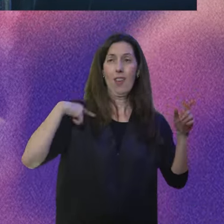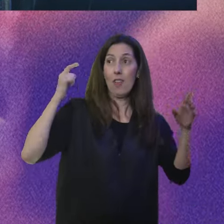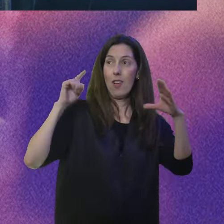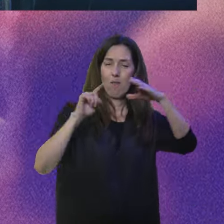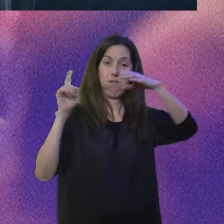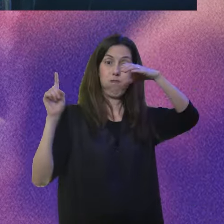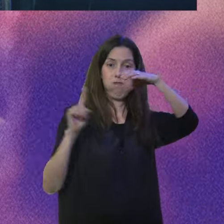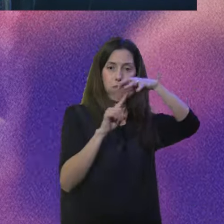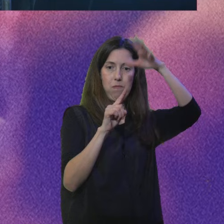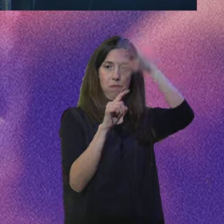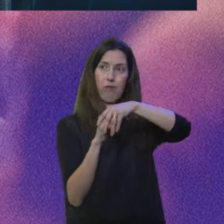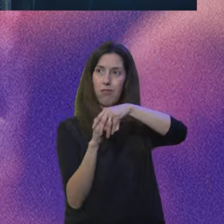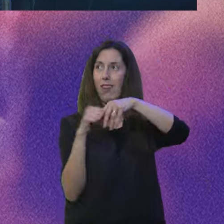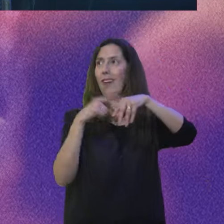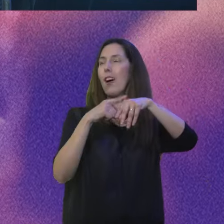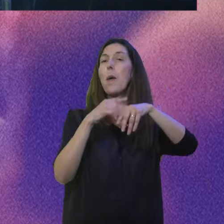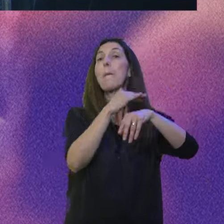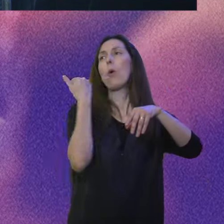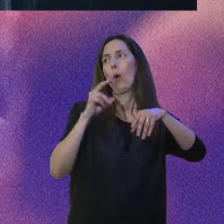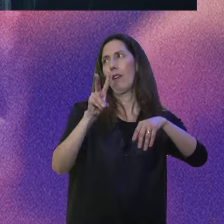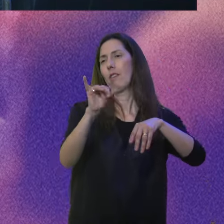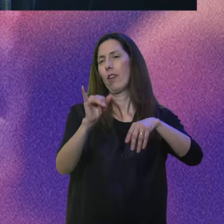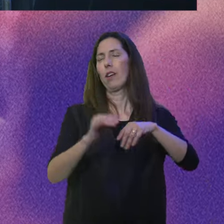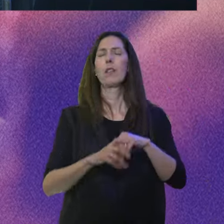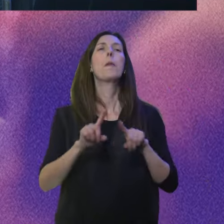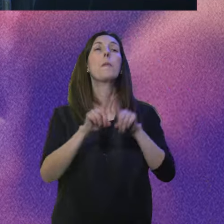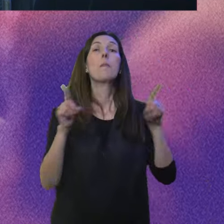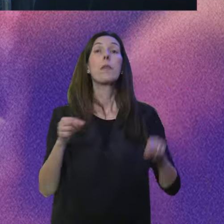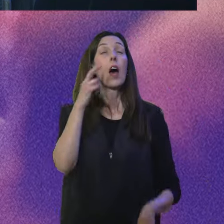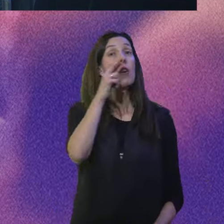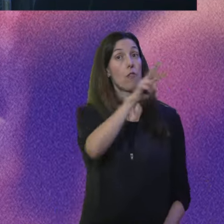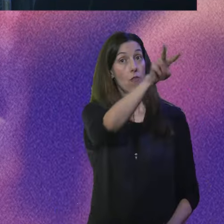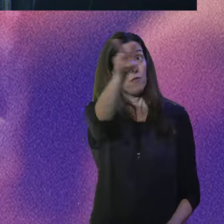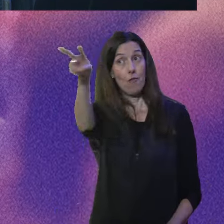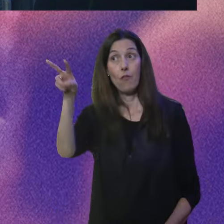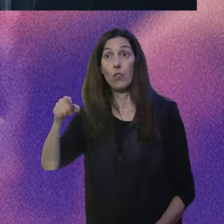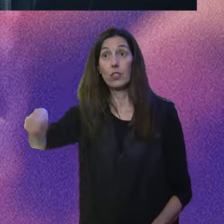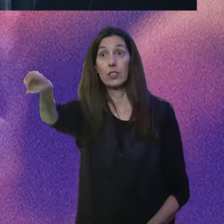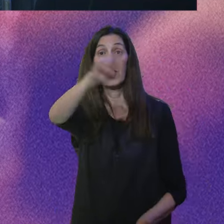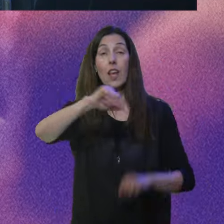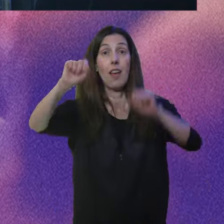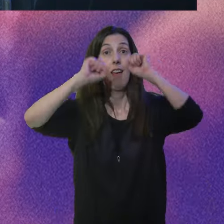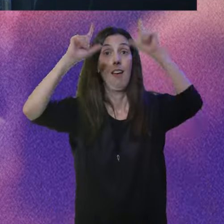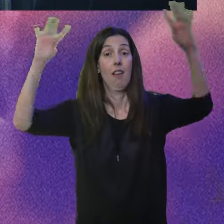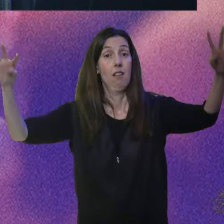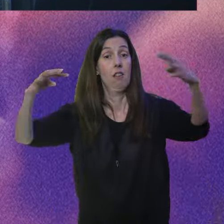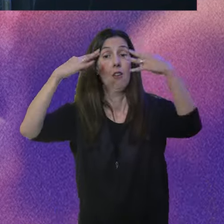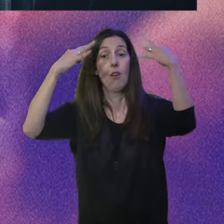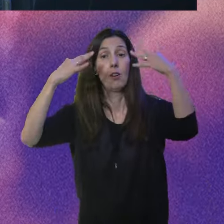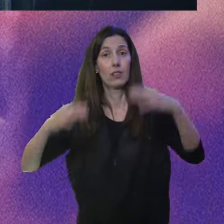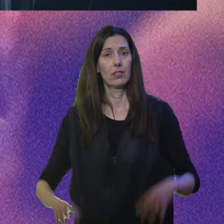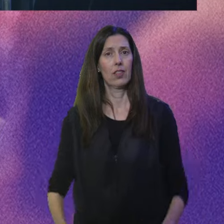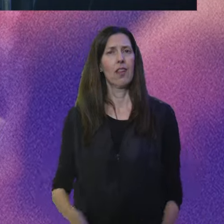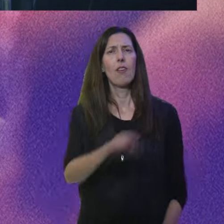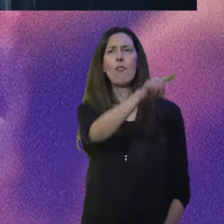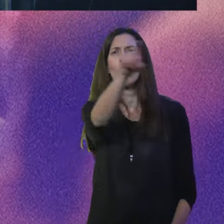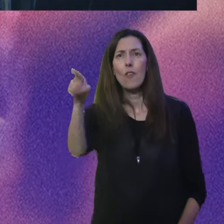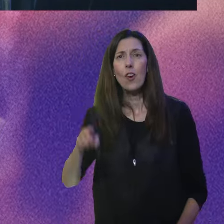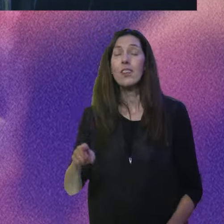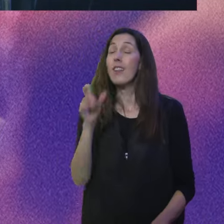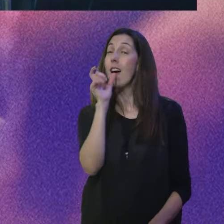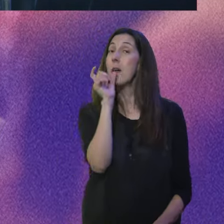sem saber que isso lhe custará a vida. Agora, meus filhos do Flow, ouçam-me. Deem atenção às